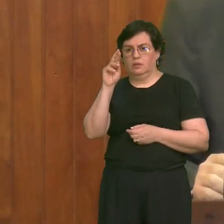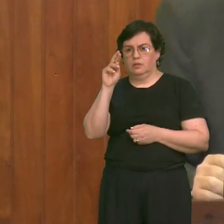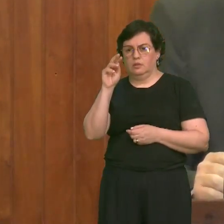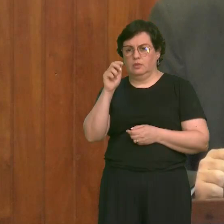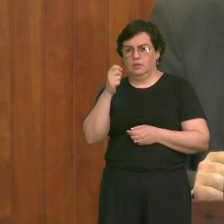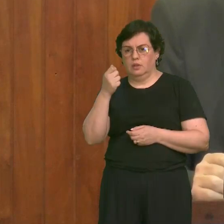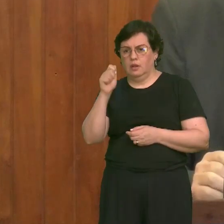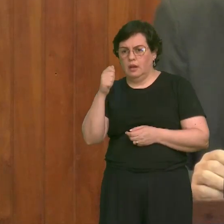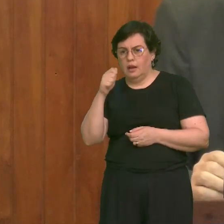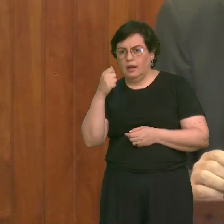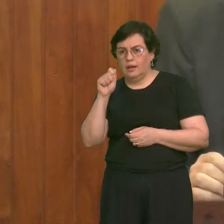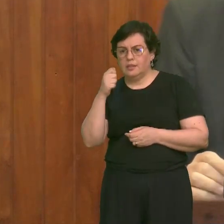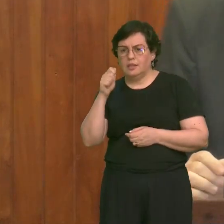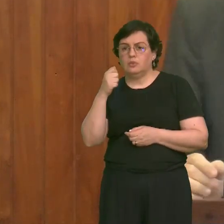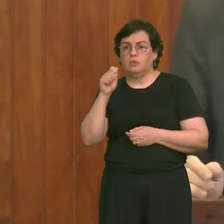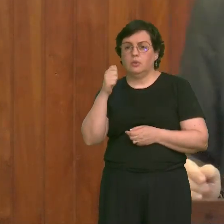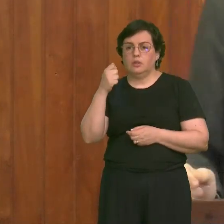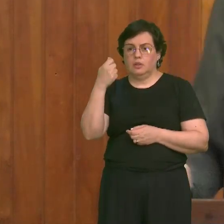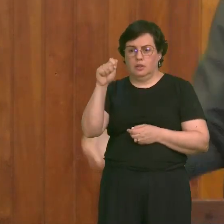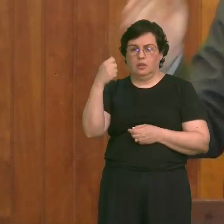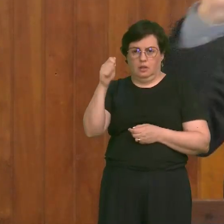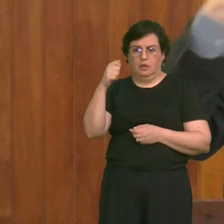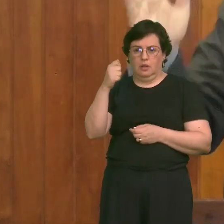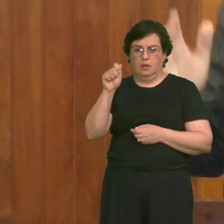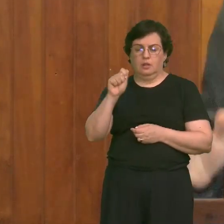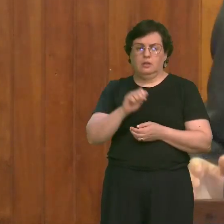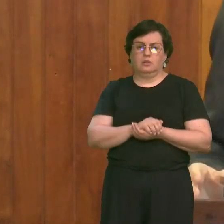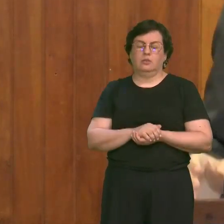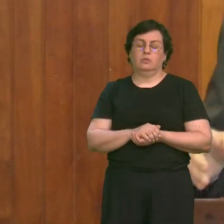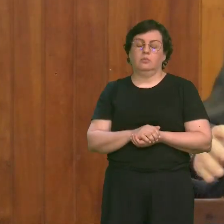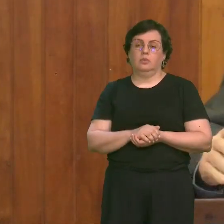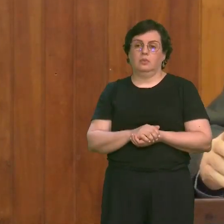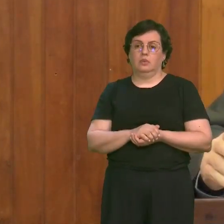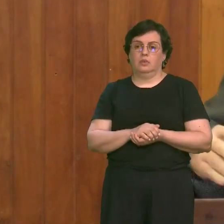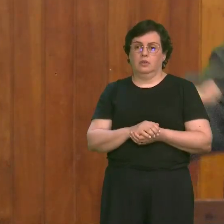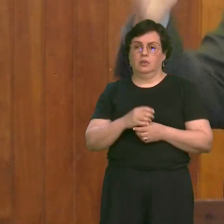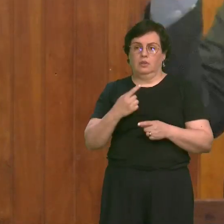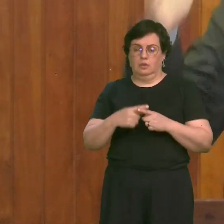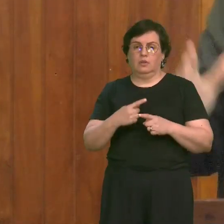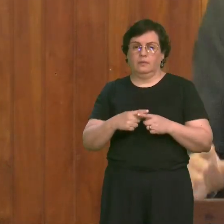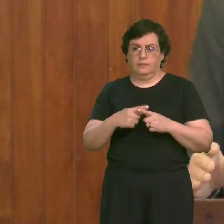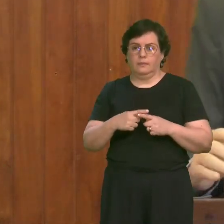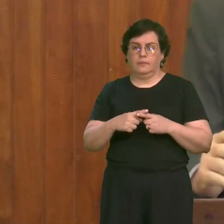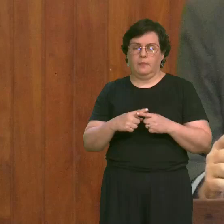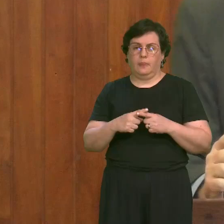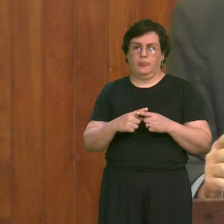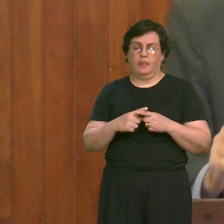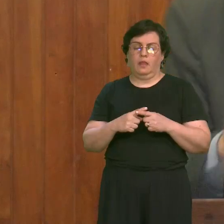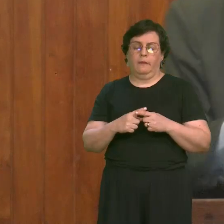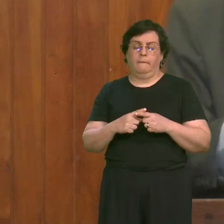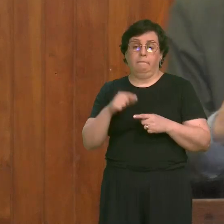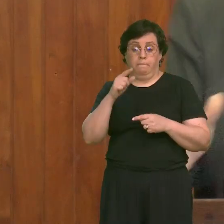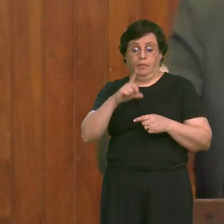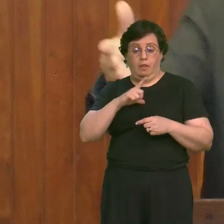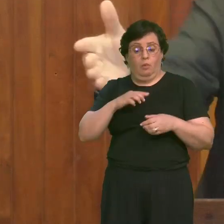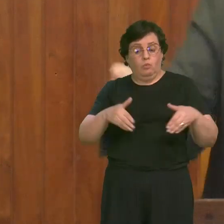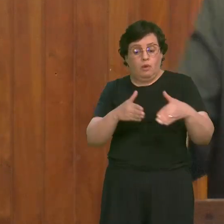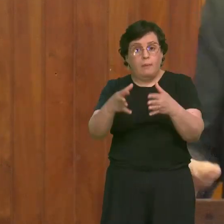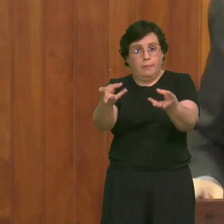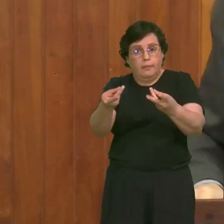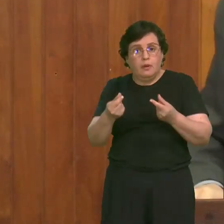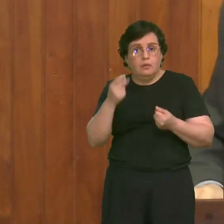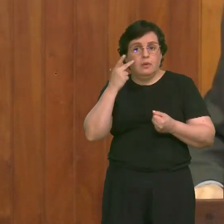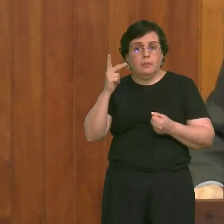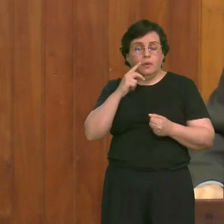faz então de Marília uma grande e excepcional cidade em desenvolvimento e que segue um caminho maravilhoso